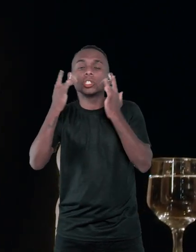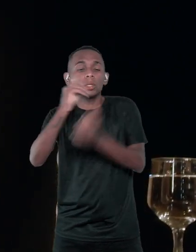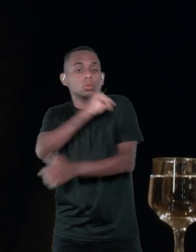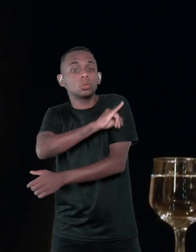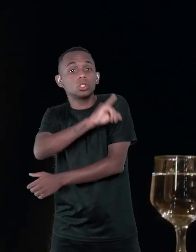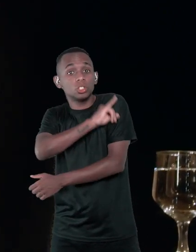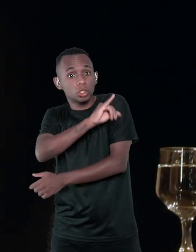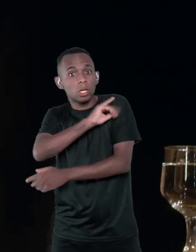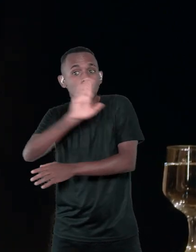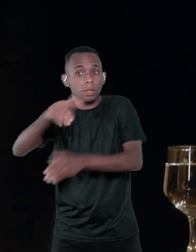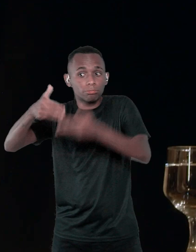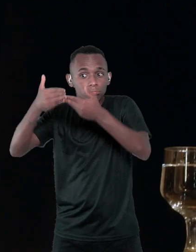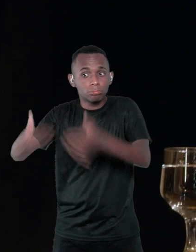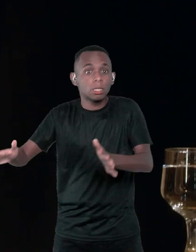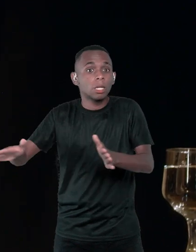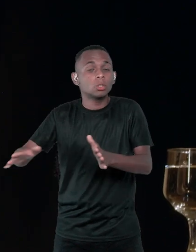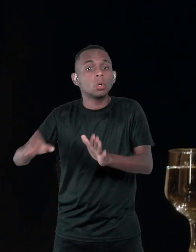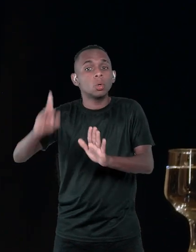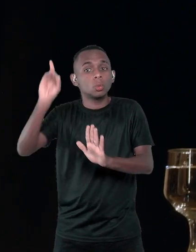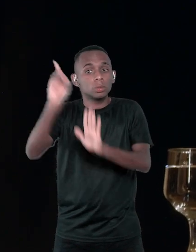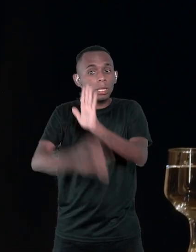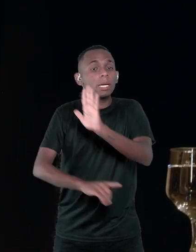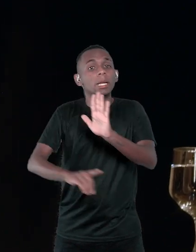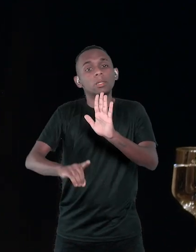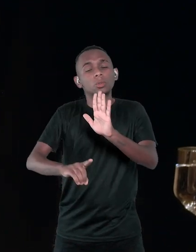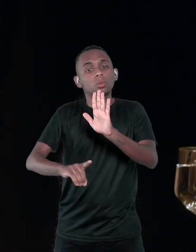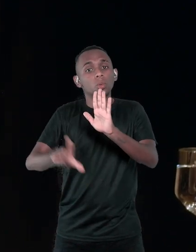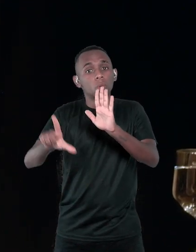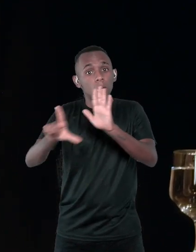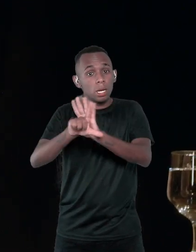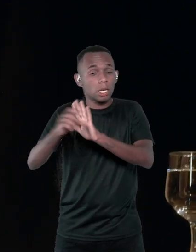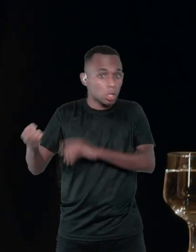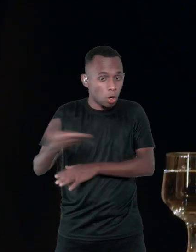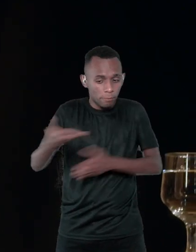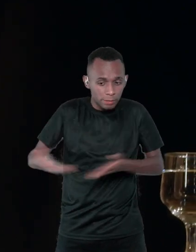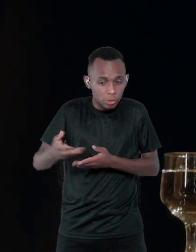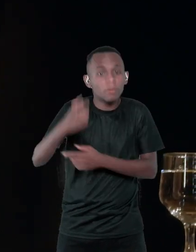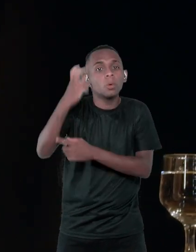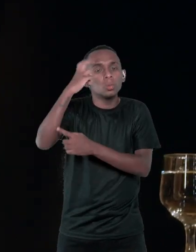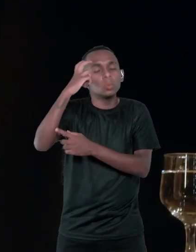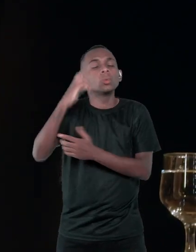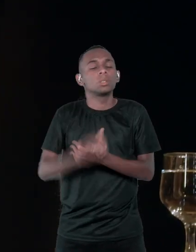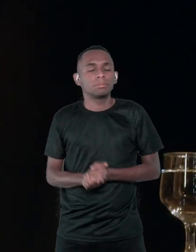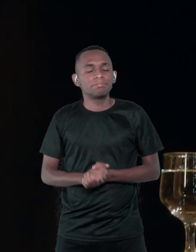está sendo lançado o novo decreto da Lei Rouanet.